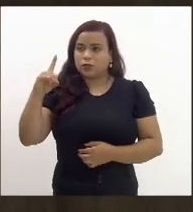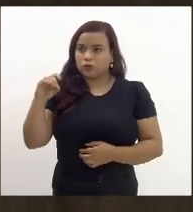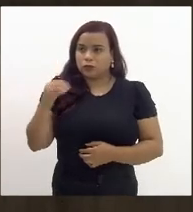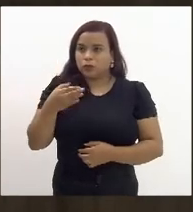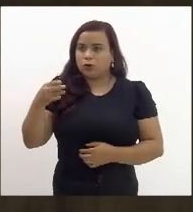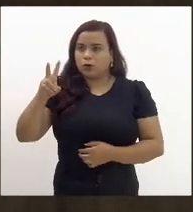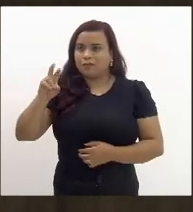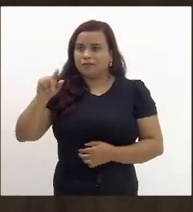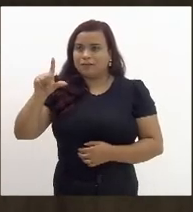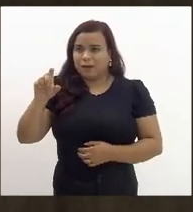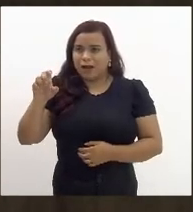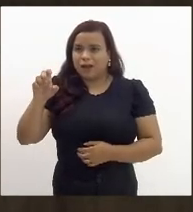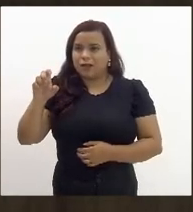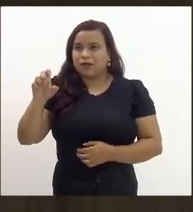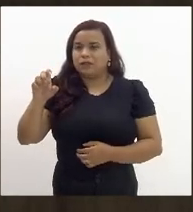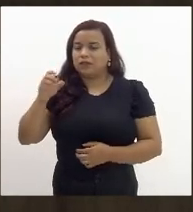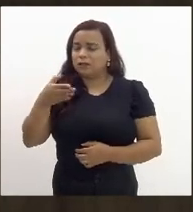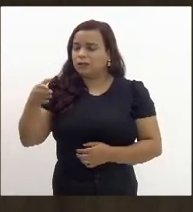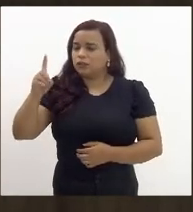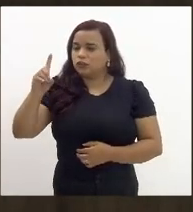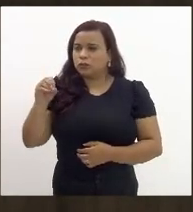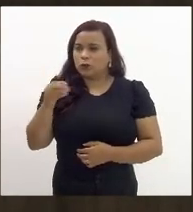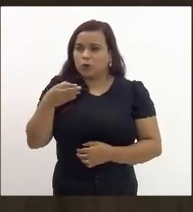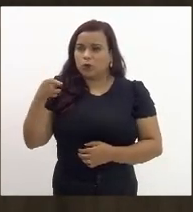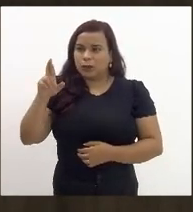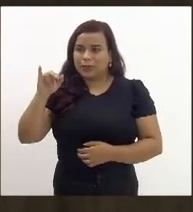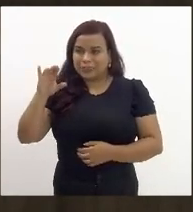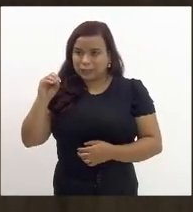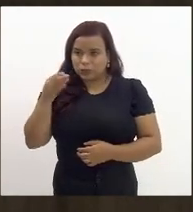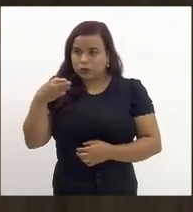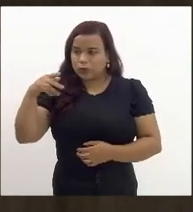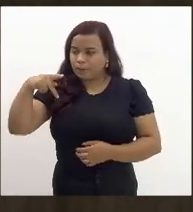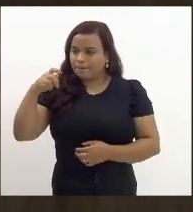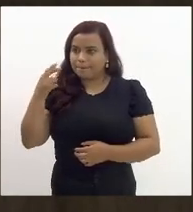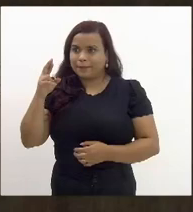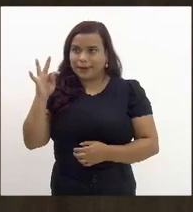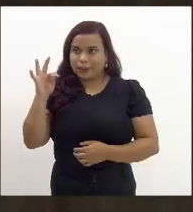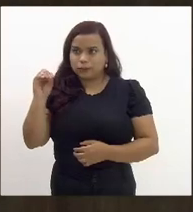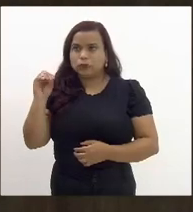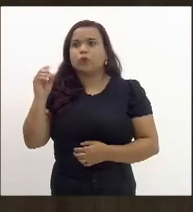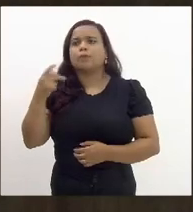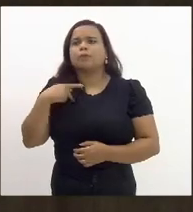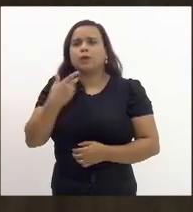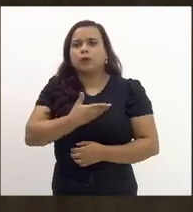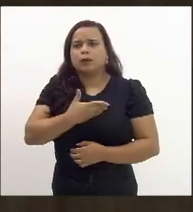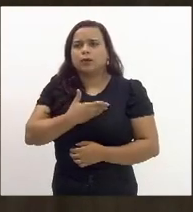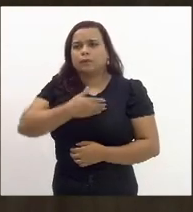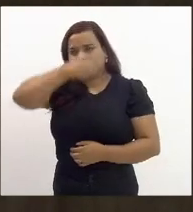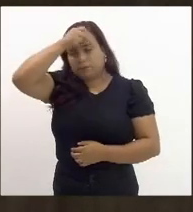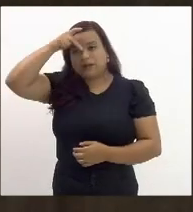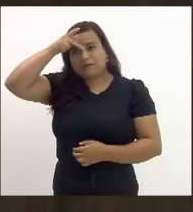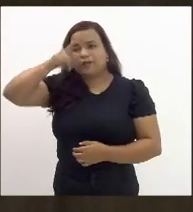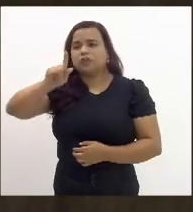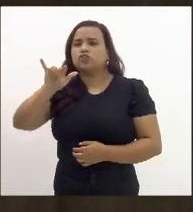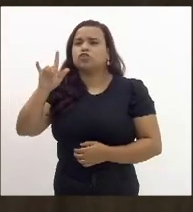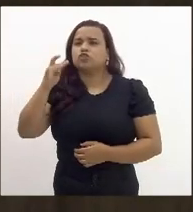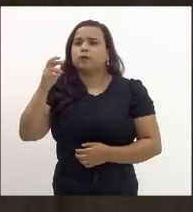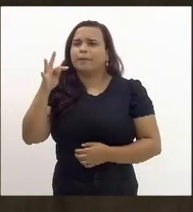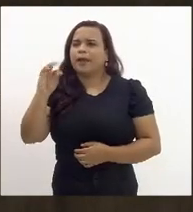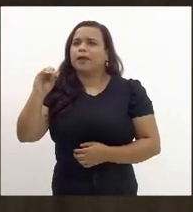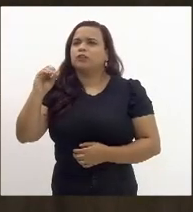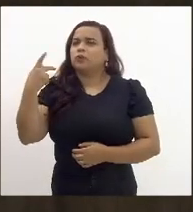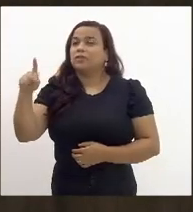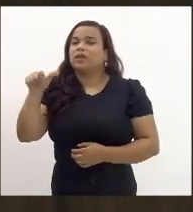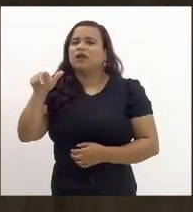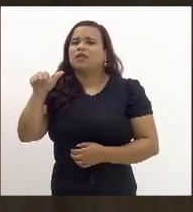onde o meu amigo prefeito Gilberto, irmão do também ex-prefeito Manel Esteves,